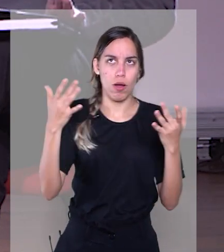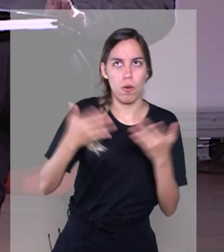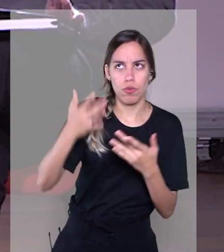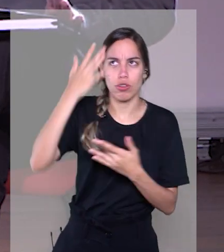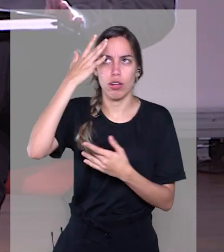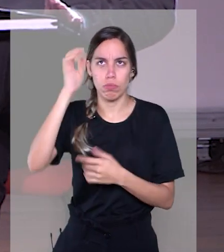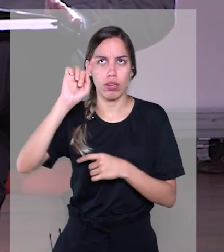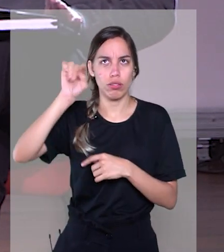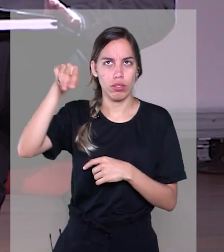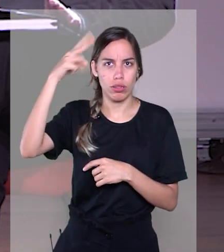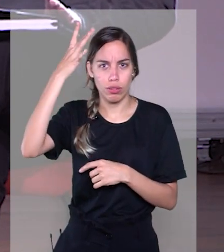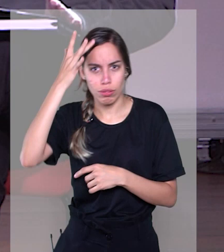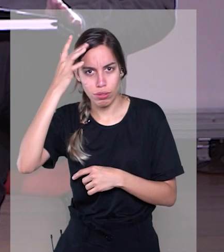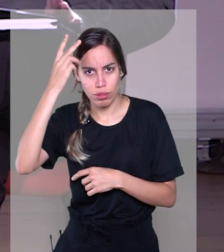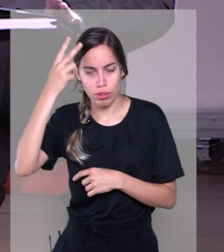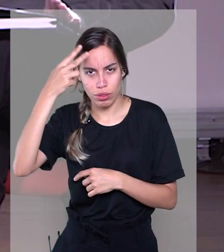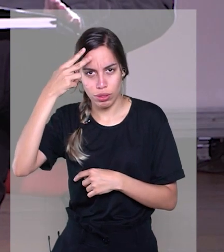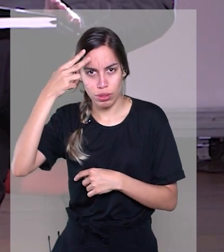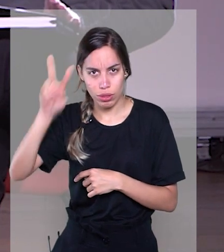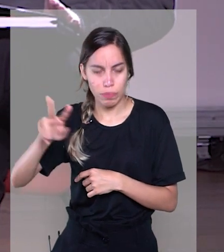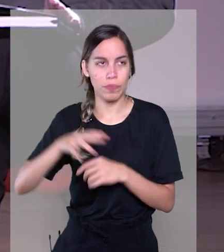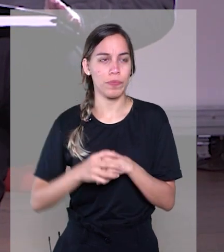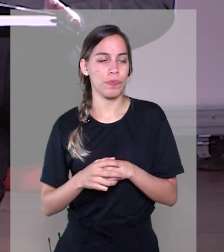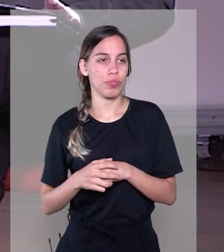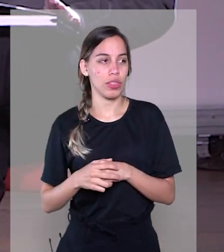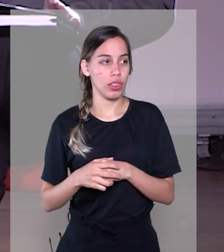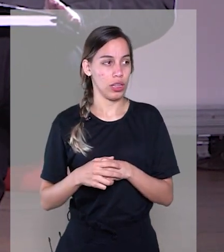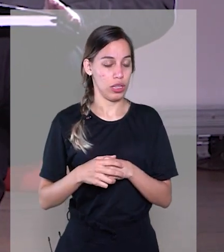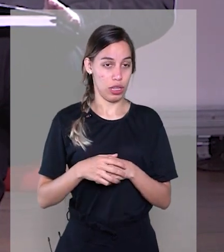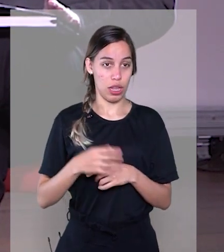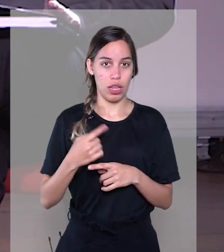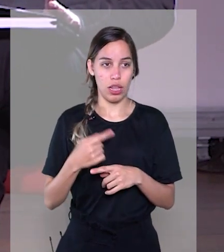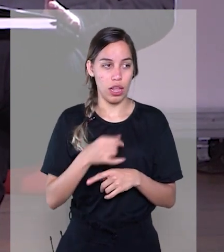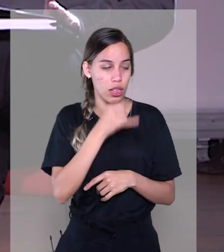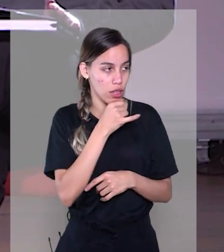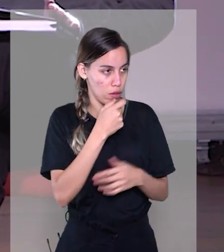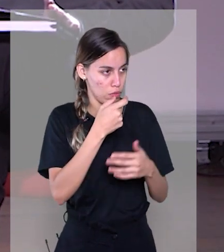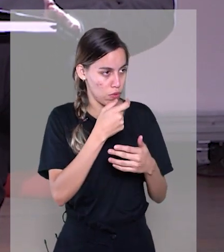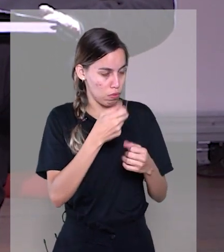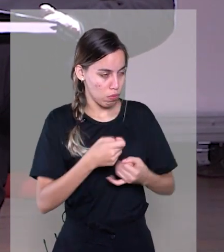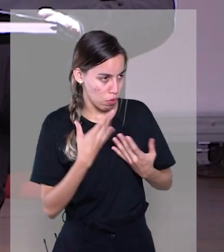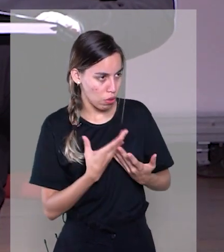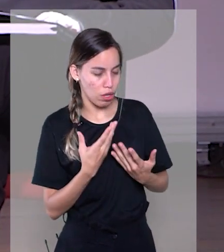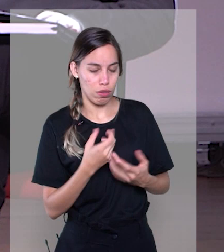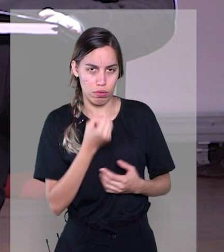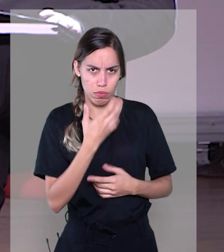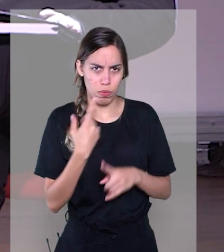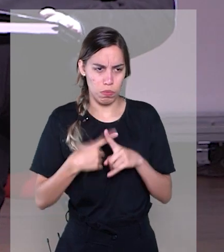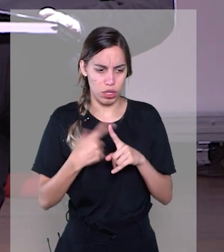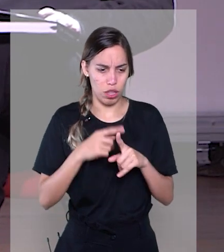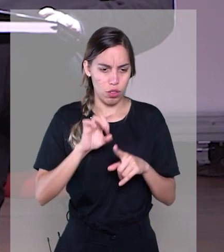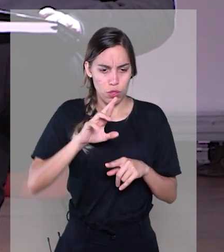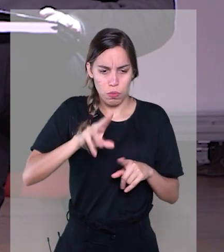casamento ele é complexo. Eu não, ainda bem, né? Porque ele não é literal, como você falou. Eu acho que isso é uma das virtudes do livro, que ele